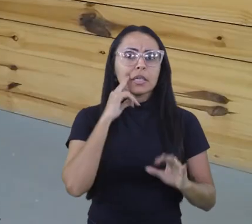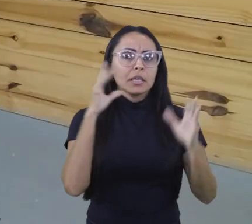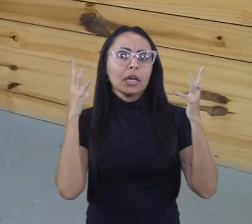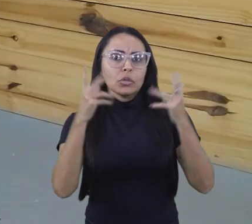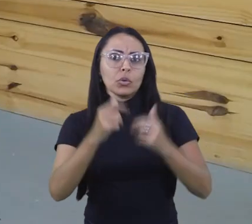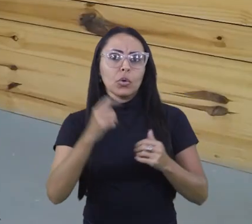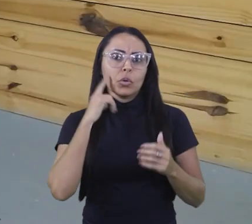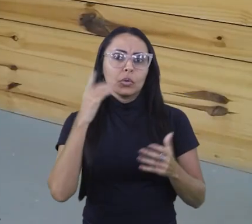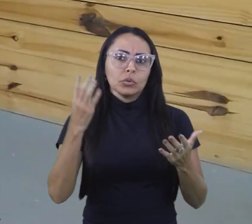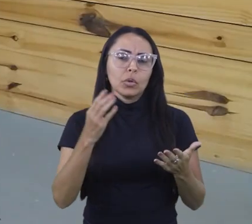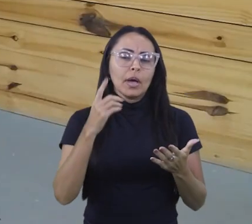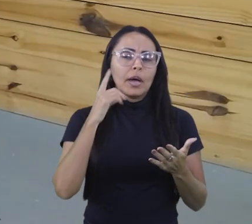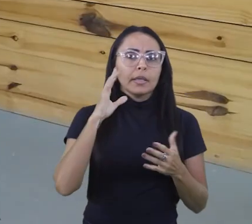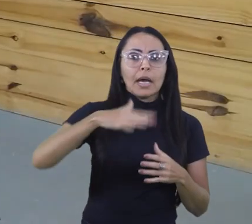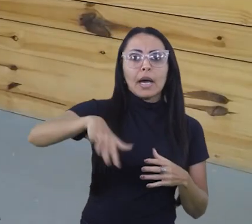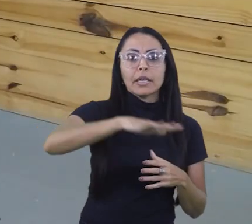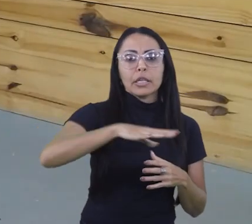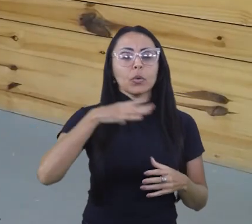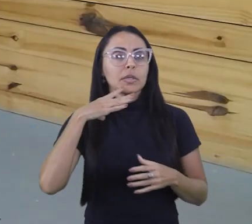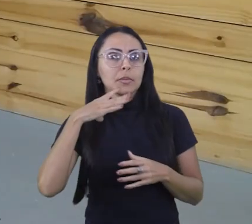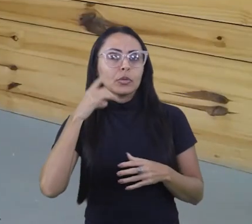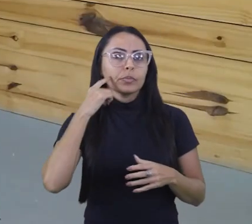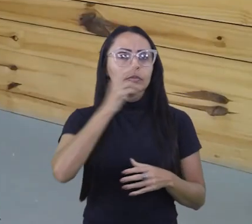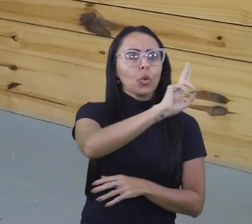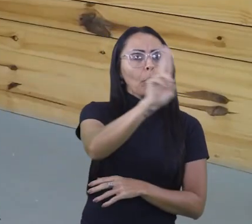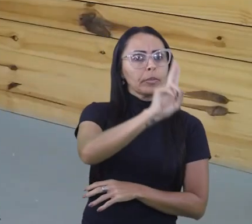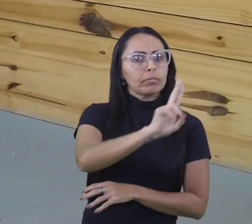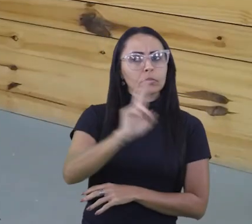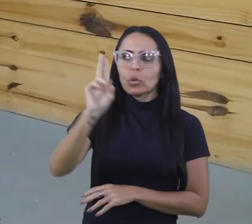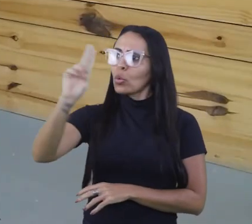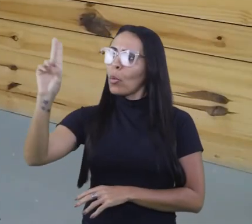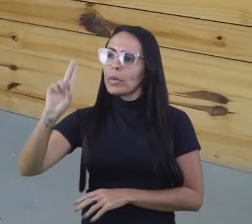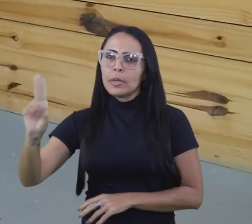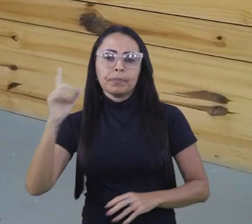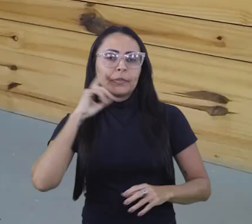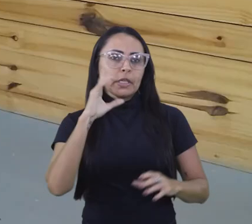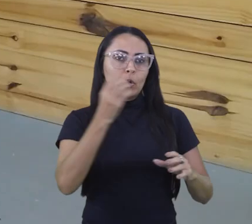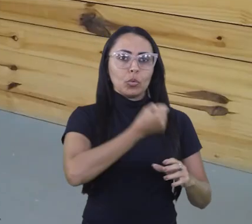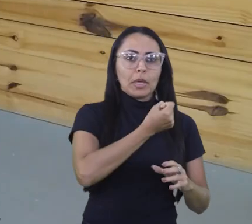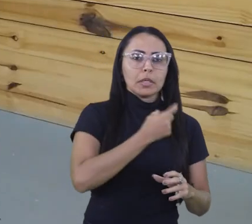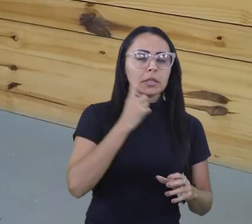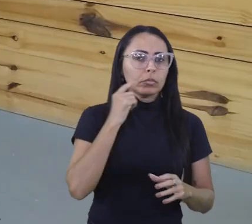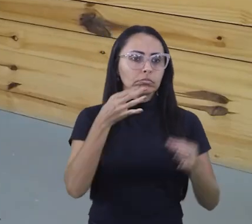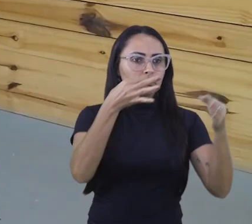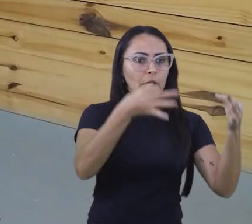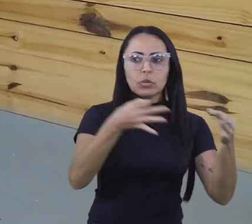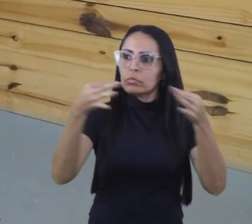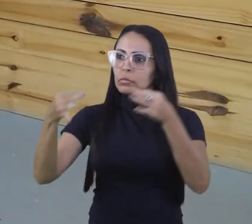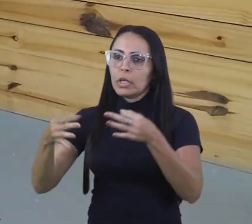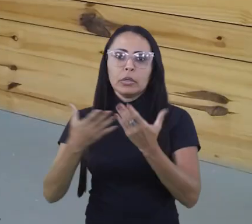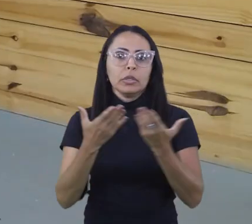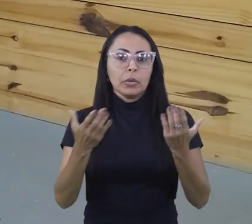nessa etiqueta, além da área do conhecimento, o nome, né, o nome do autor tem uma numeração específica, tá certo? Isso a gente